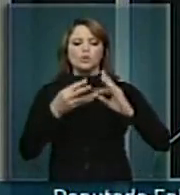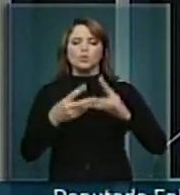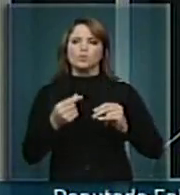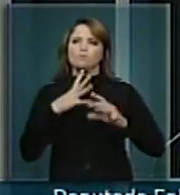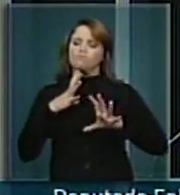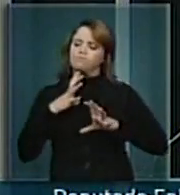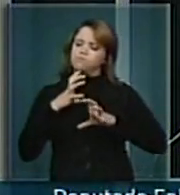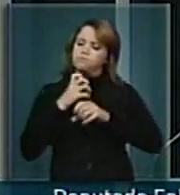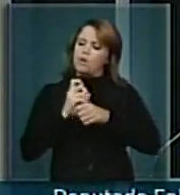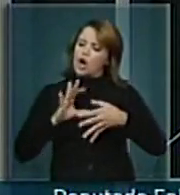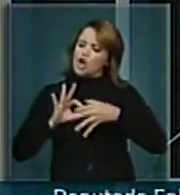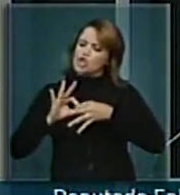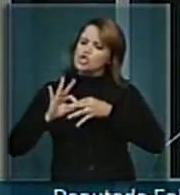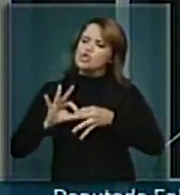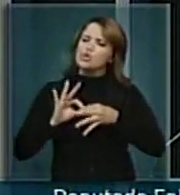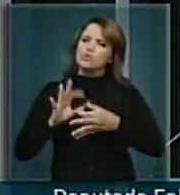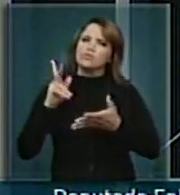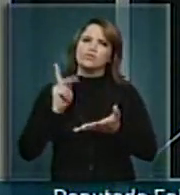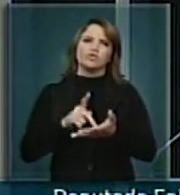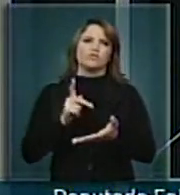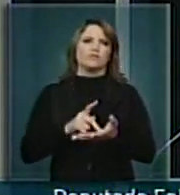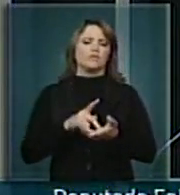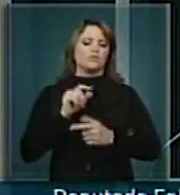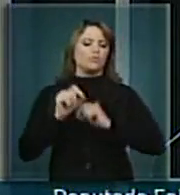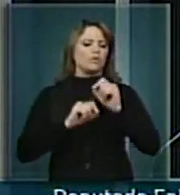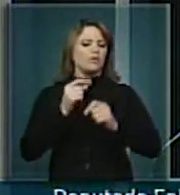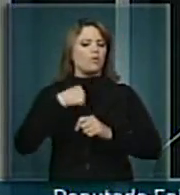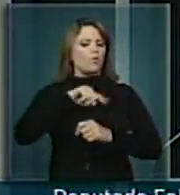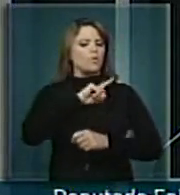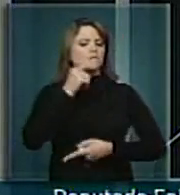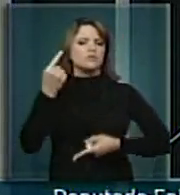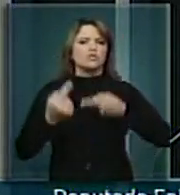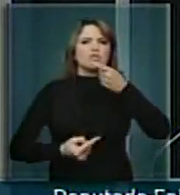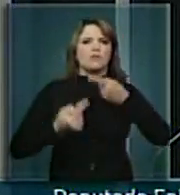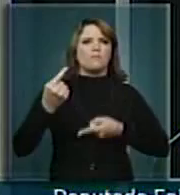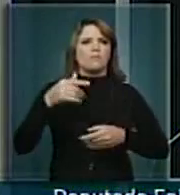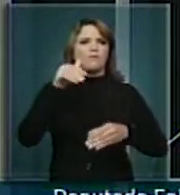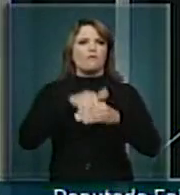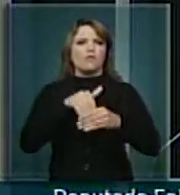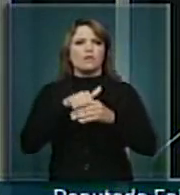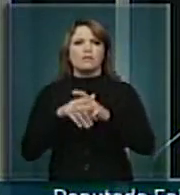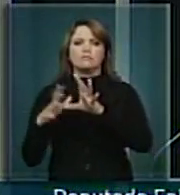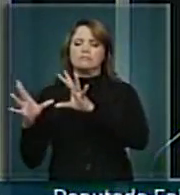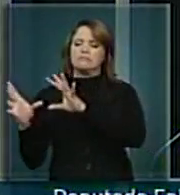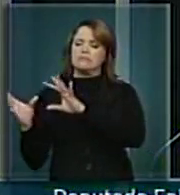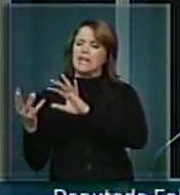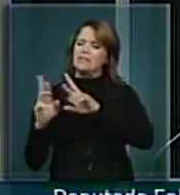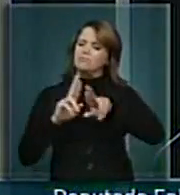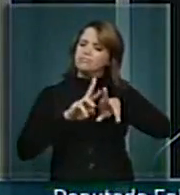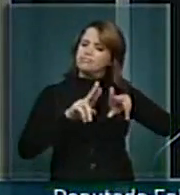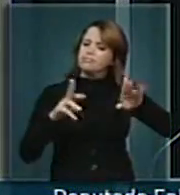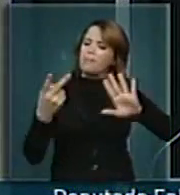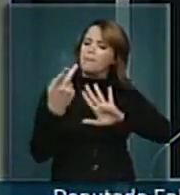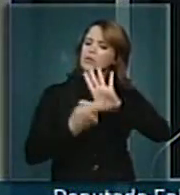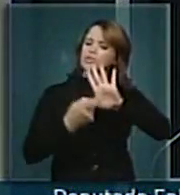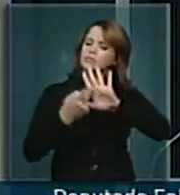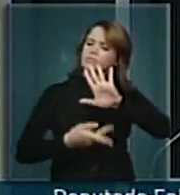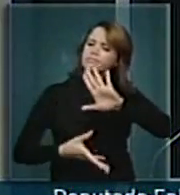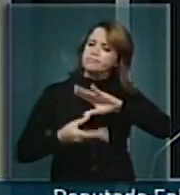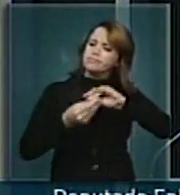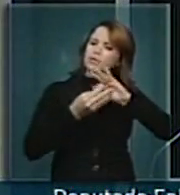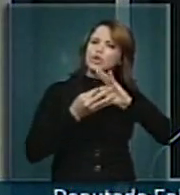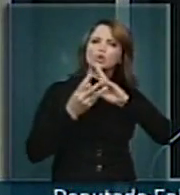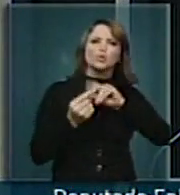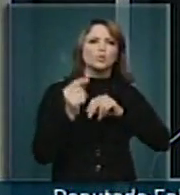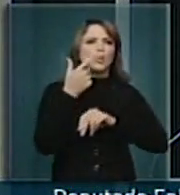se mobilize efetivamente para debater e votar o conjunto de projetos e emendas que,